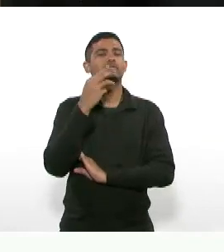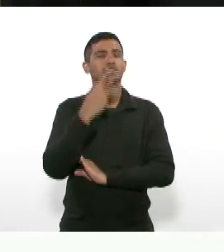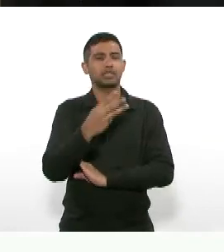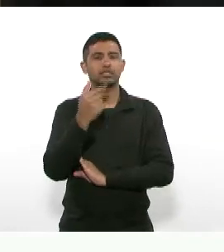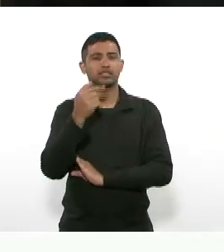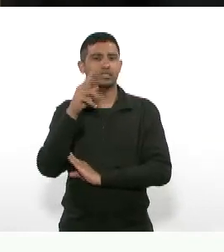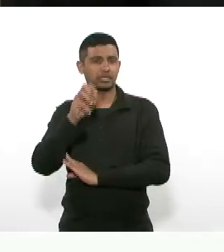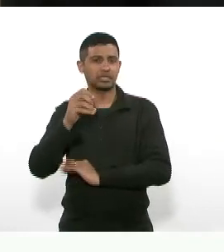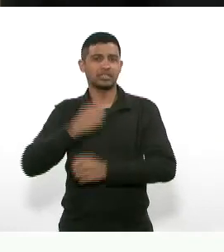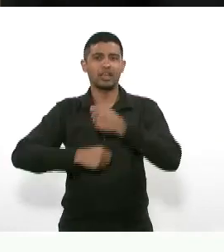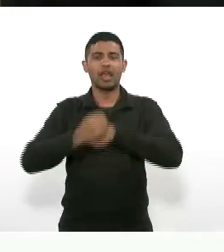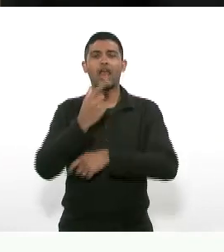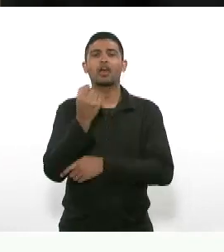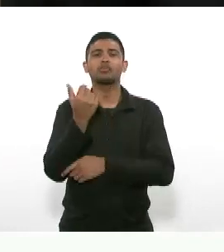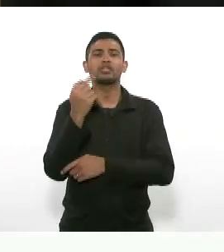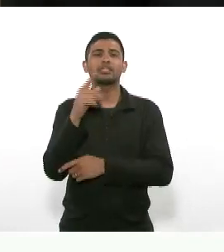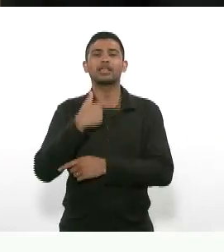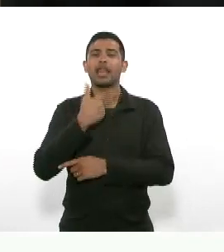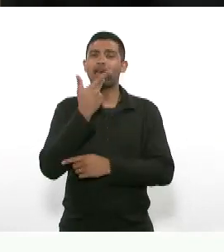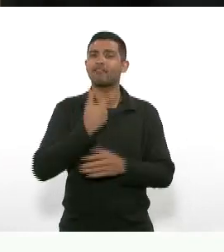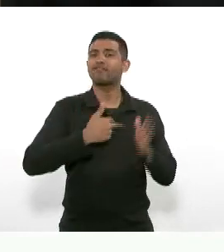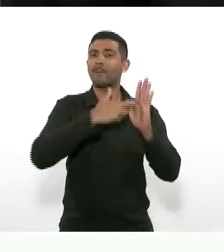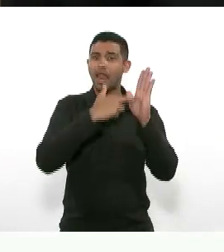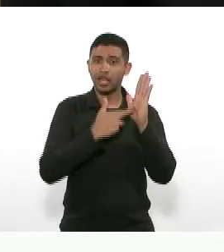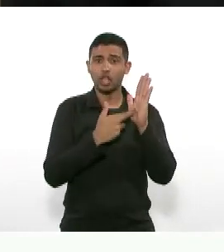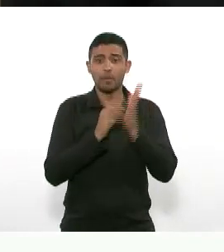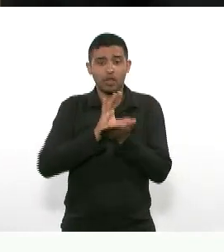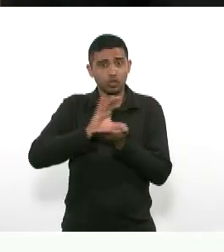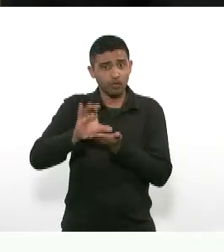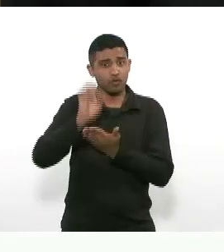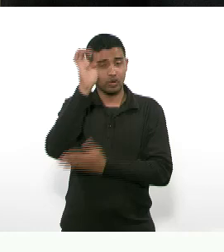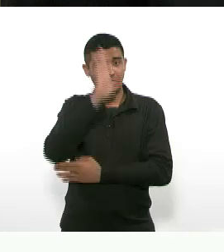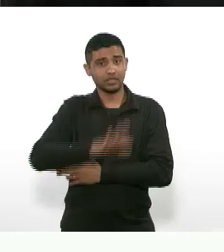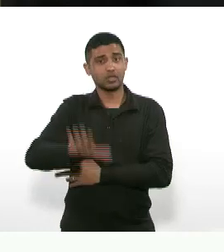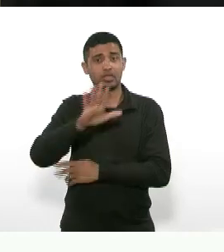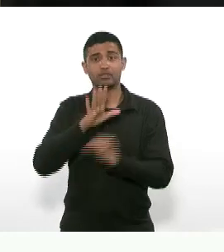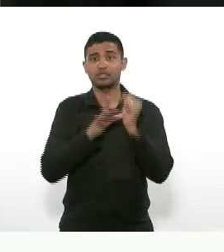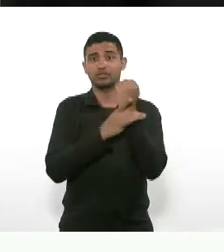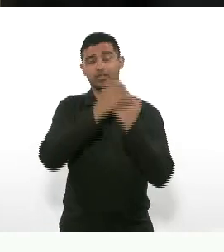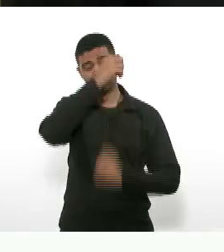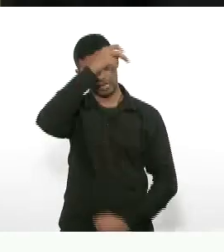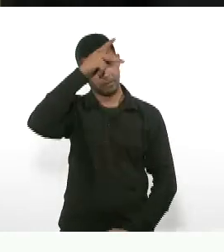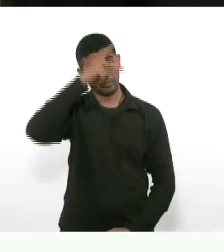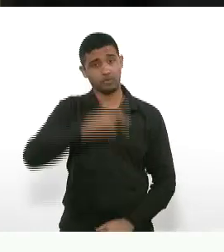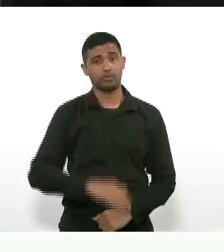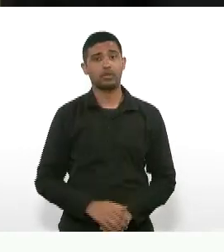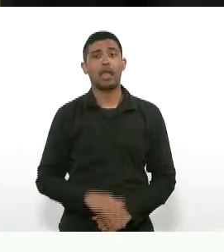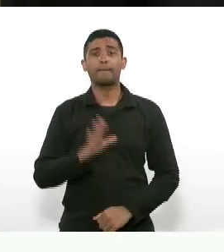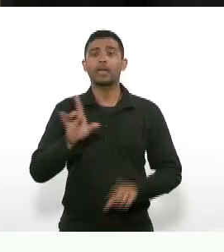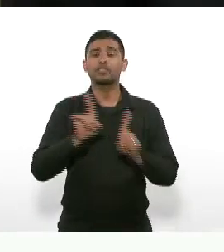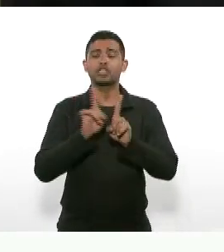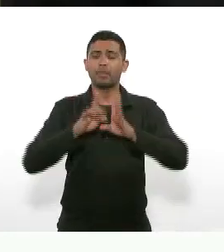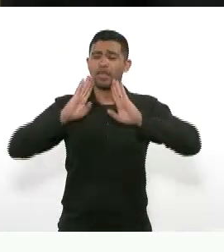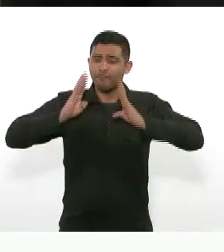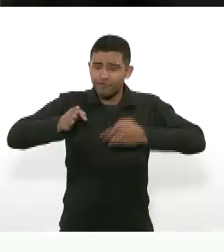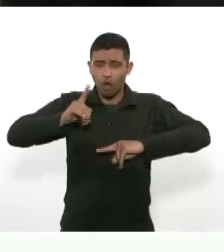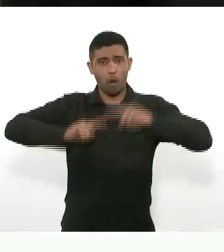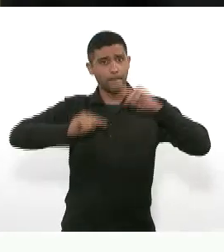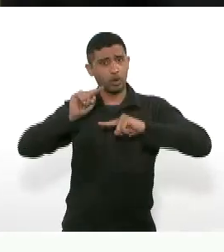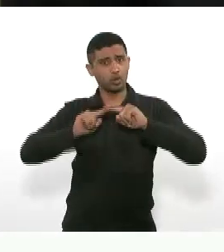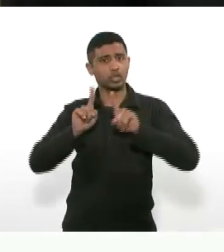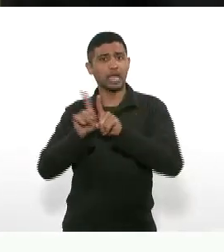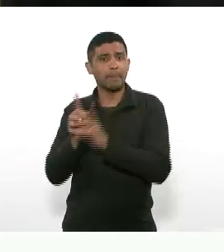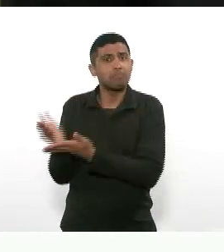de 2018, normativa que dispõe sobre o Fundo Nacional de Segurança Pública, bem como da destinação do produto da arrecadação